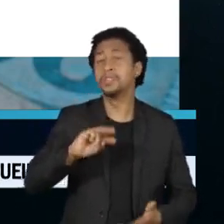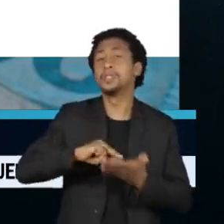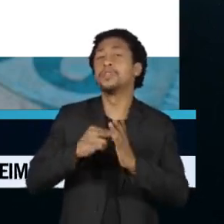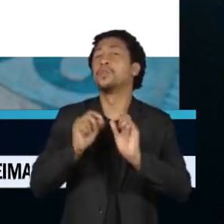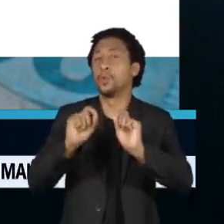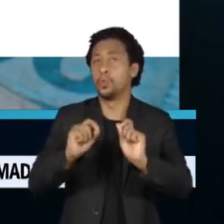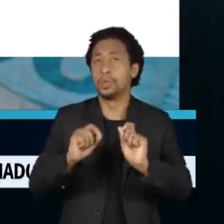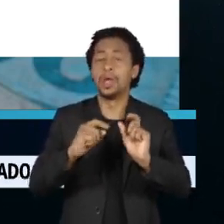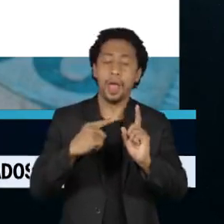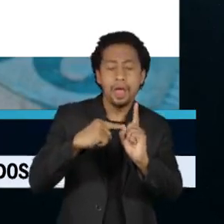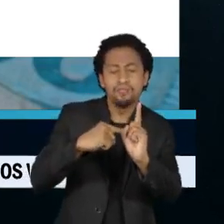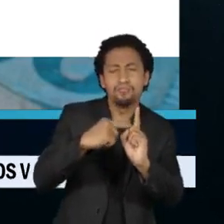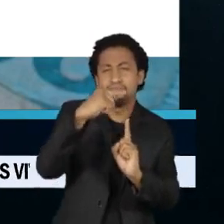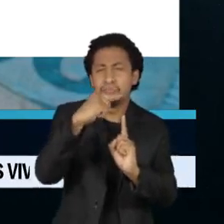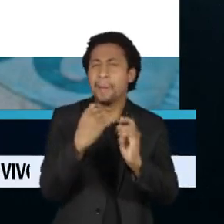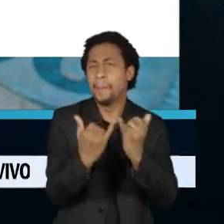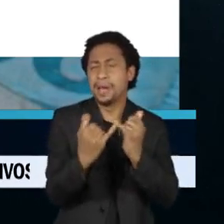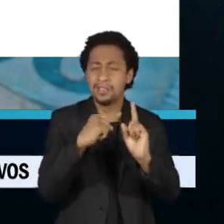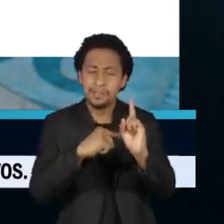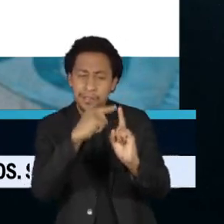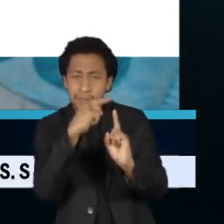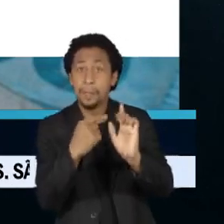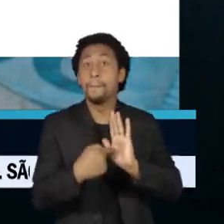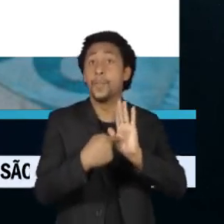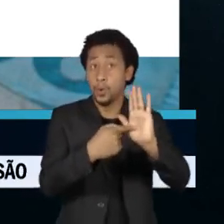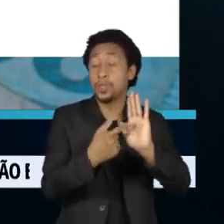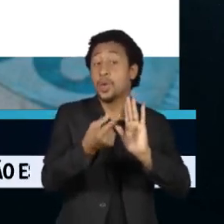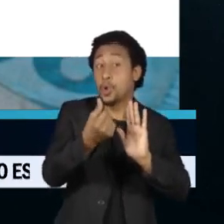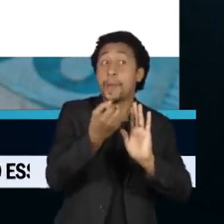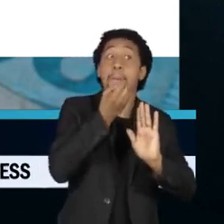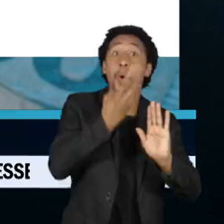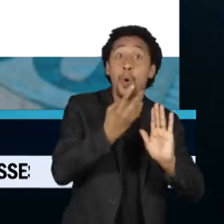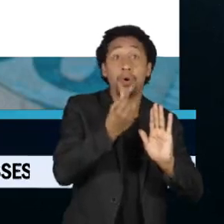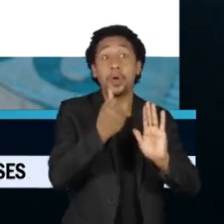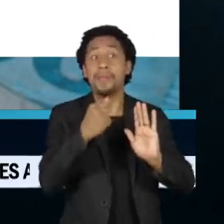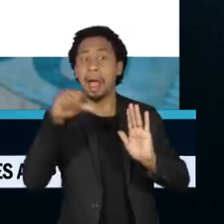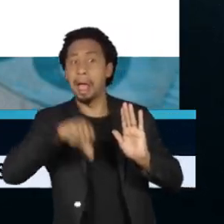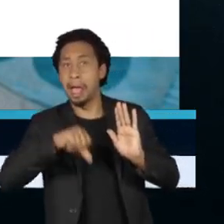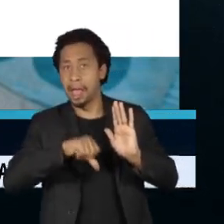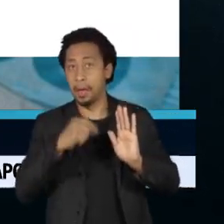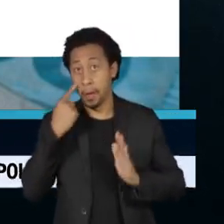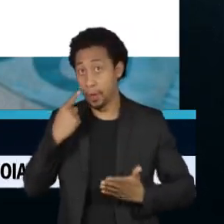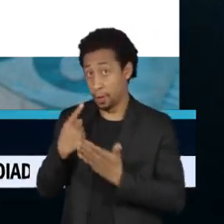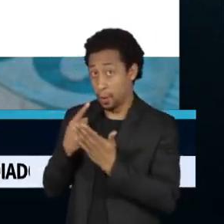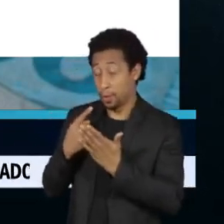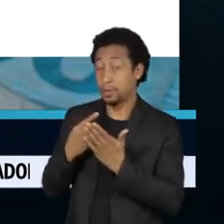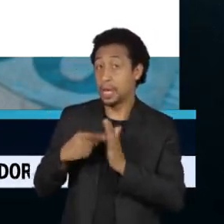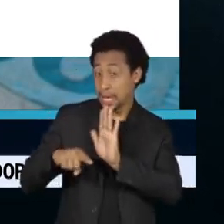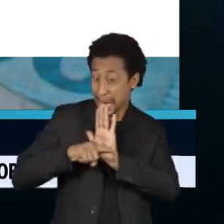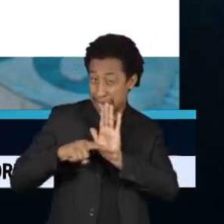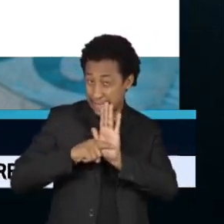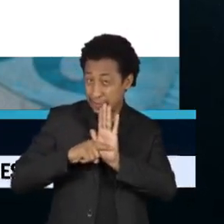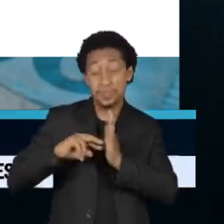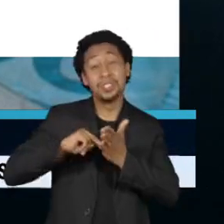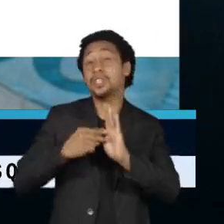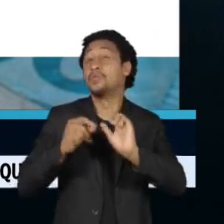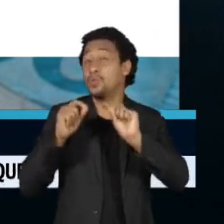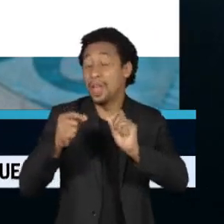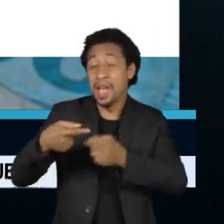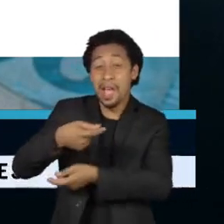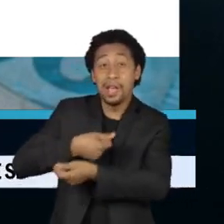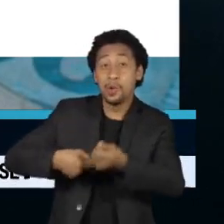termômetro, só que aponta para onde vai a economia. Quando ele está negativo, significa que as condições financeiras se